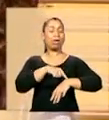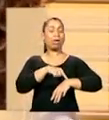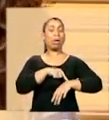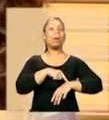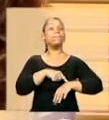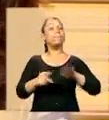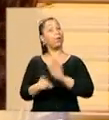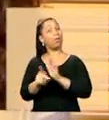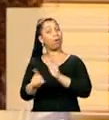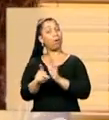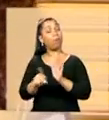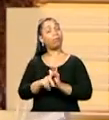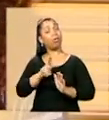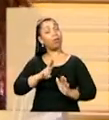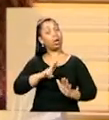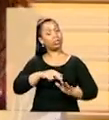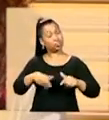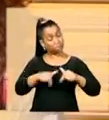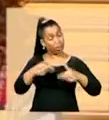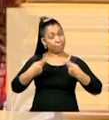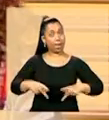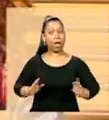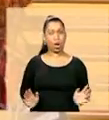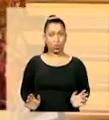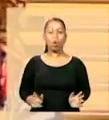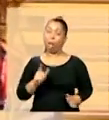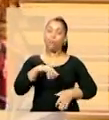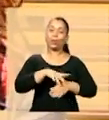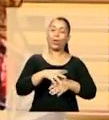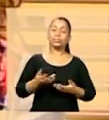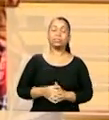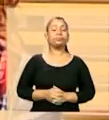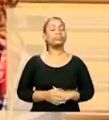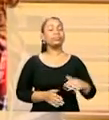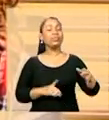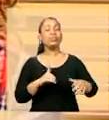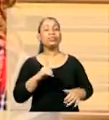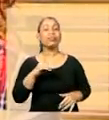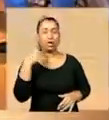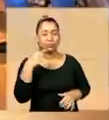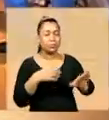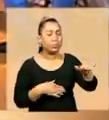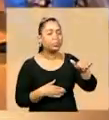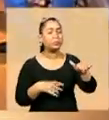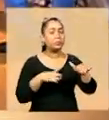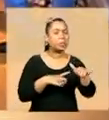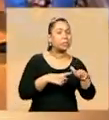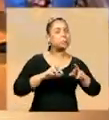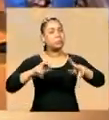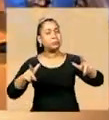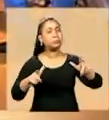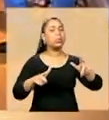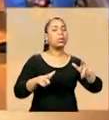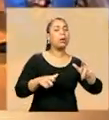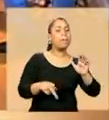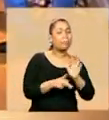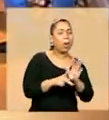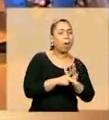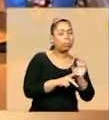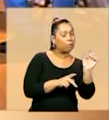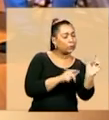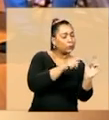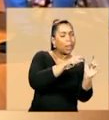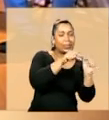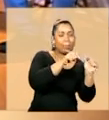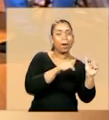está relacionada à atividade que ele exerce. Então, essas são as doenças. Doutor Davi, parece que tem uma diferença de conceito, doença do